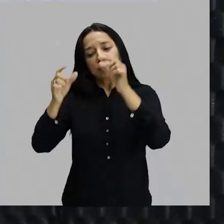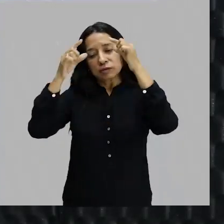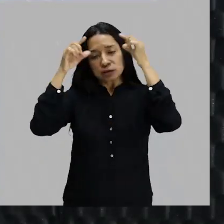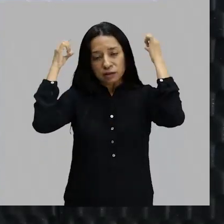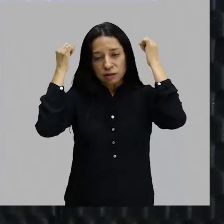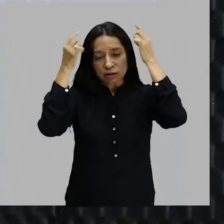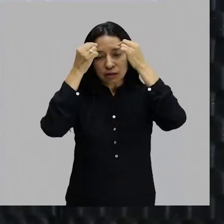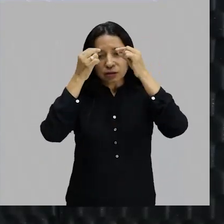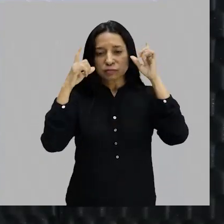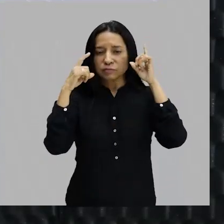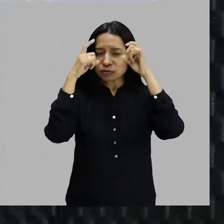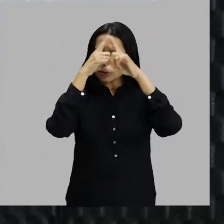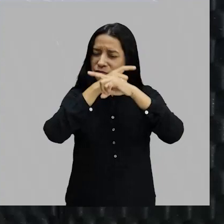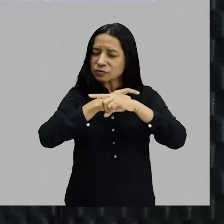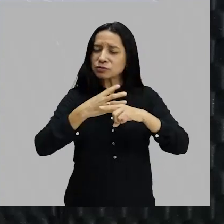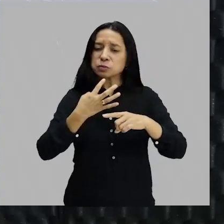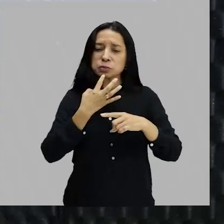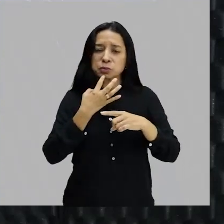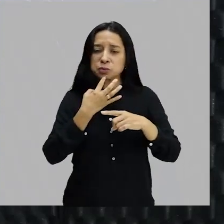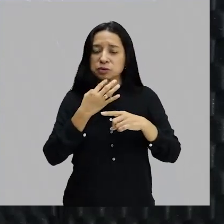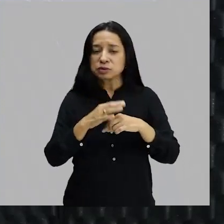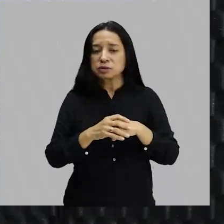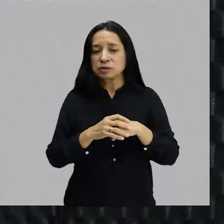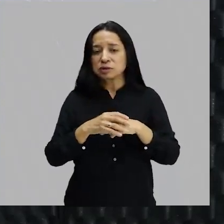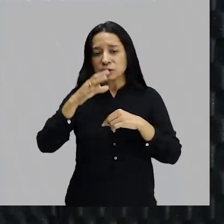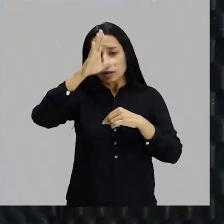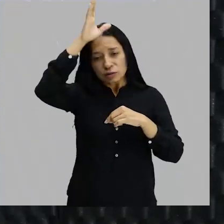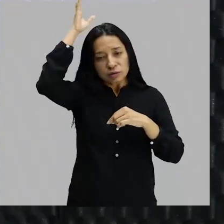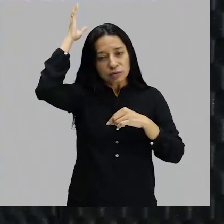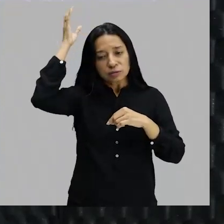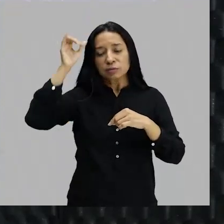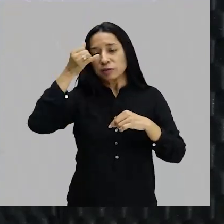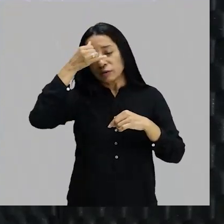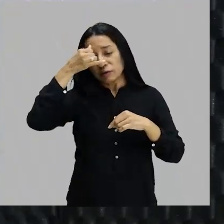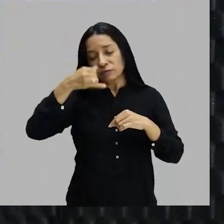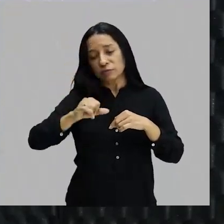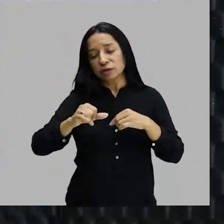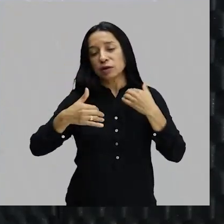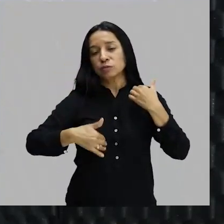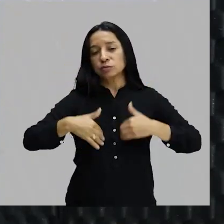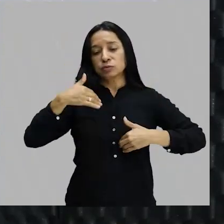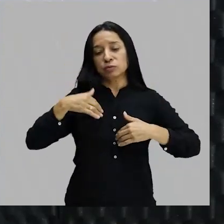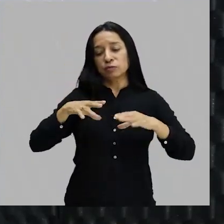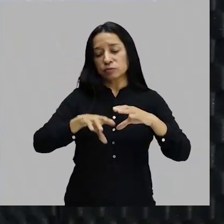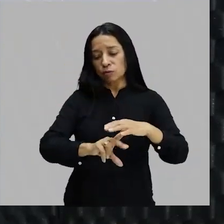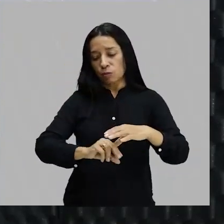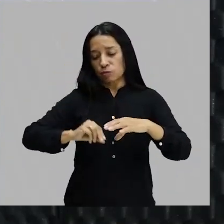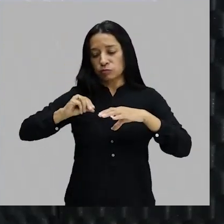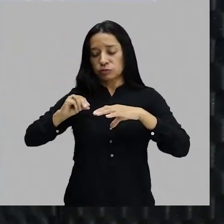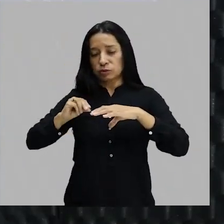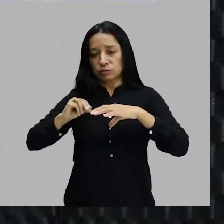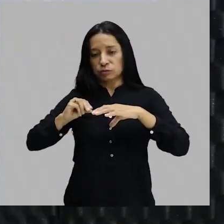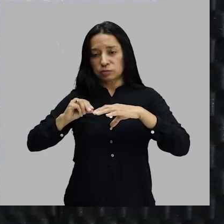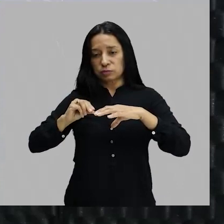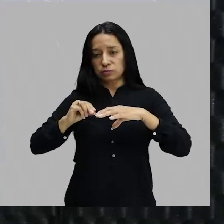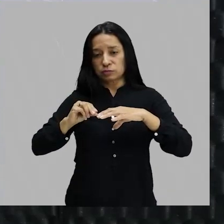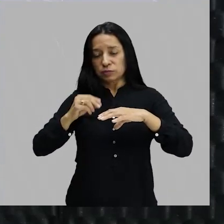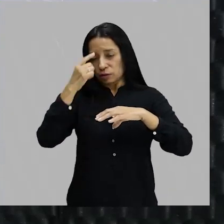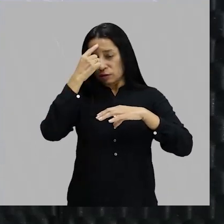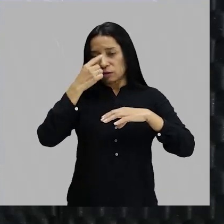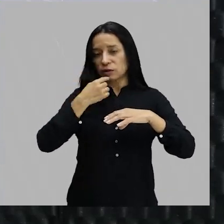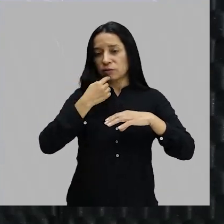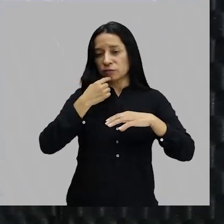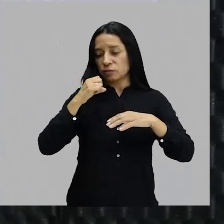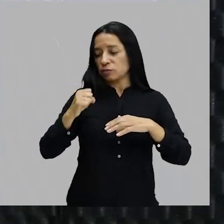eram difíceis de serem reconhecidas pelos romanos, para evitar que os corpos dos seus parentes fossem retirados de lá. A figura do